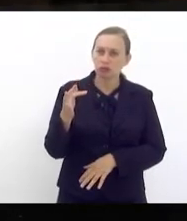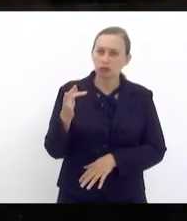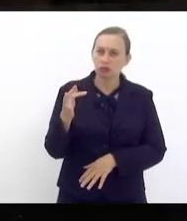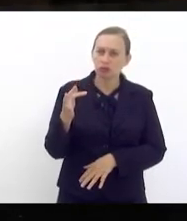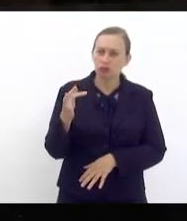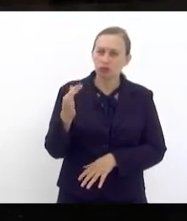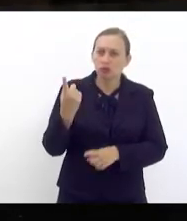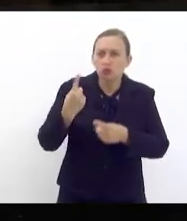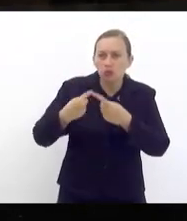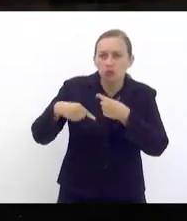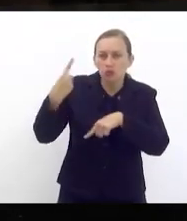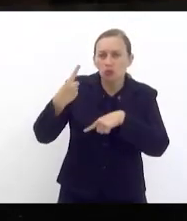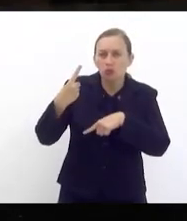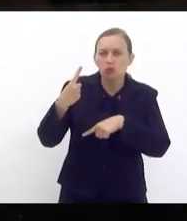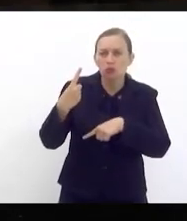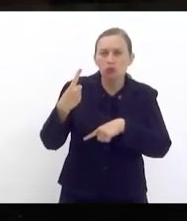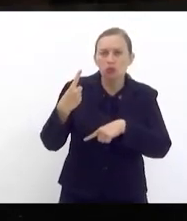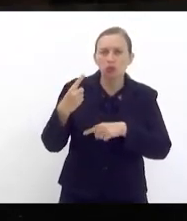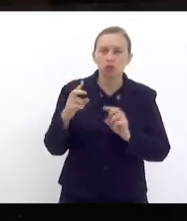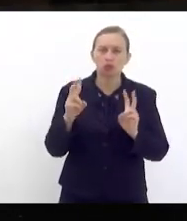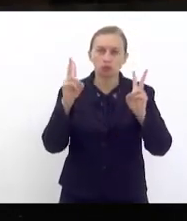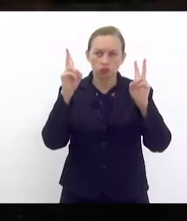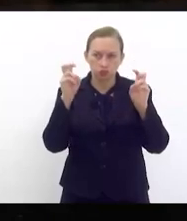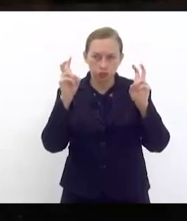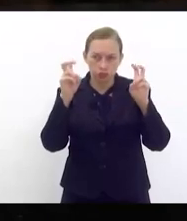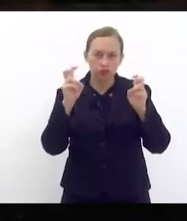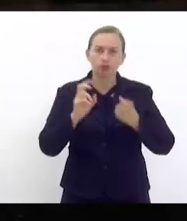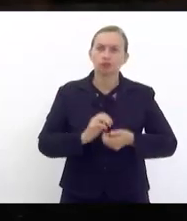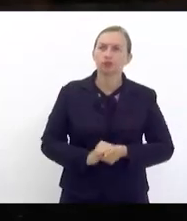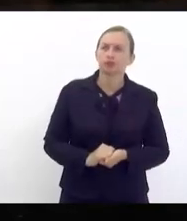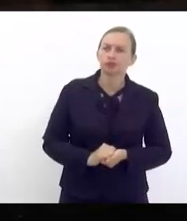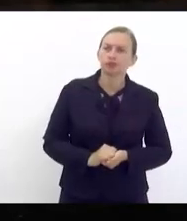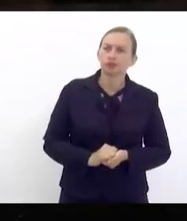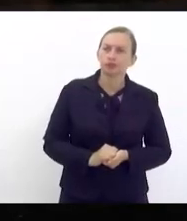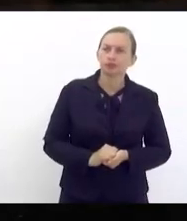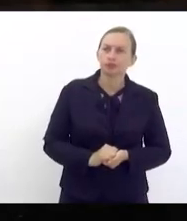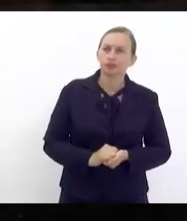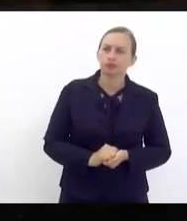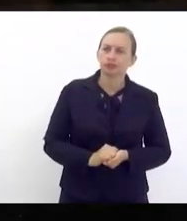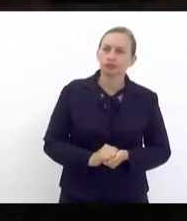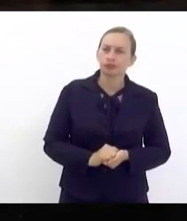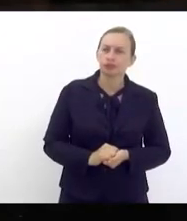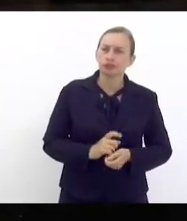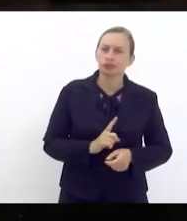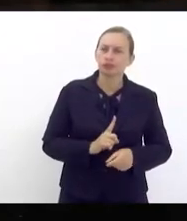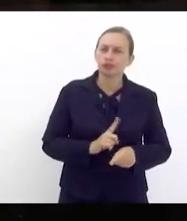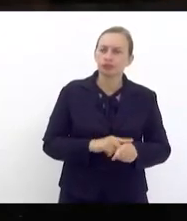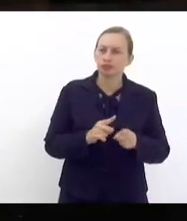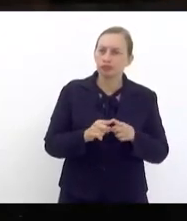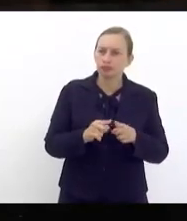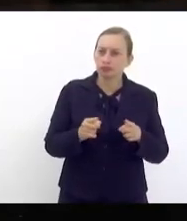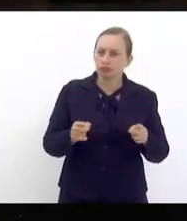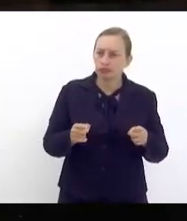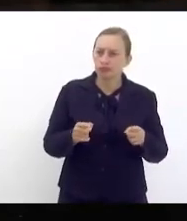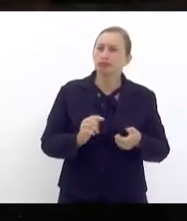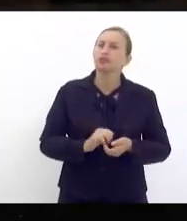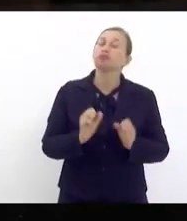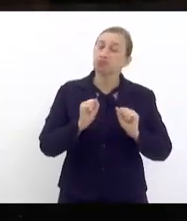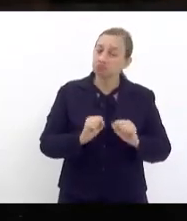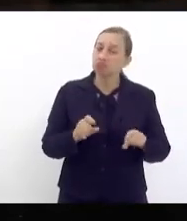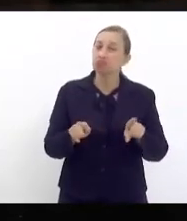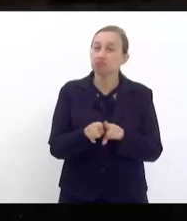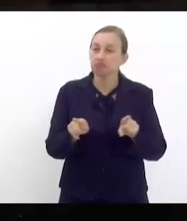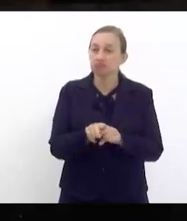de superação dessa situação deficitária no médio prazo. E poderemos também,